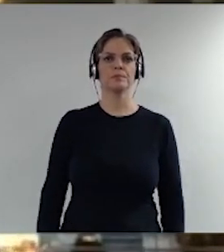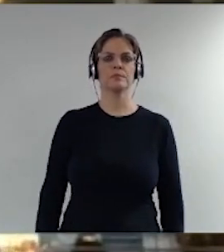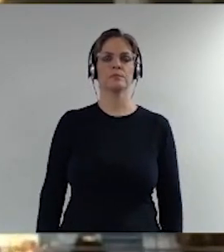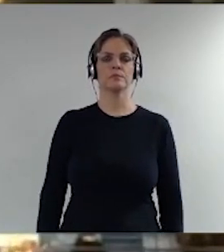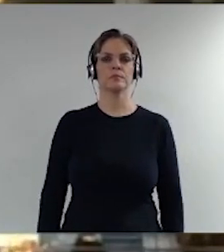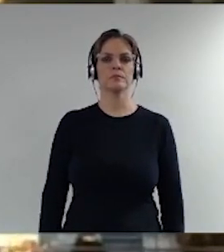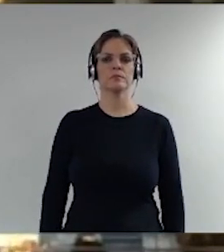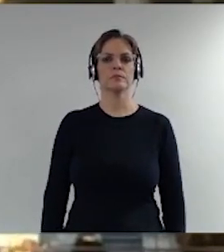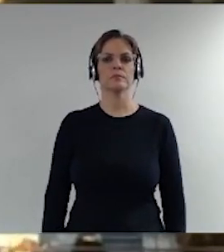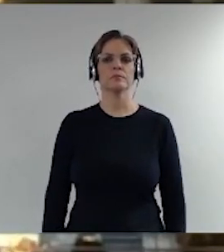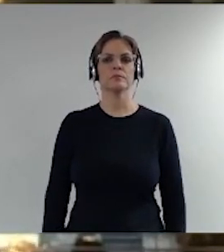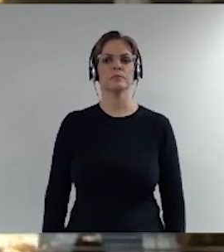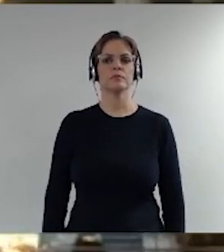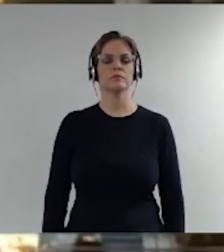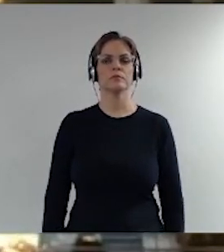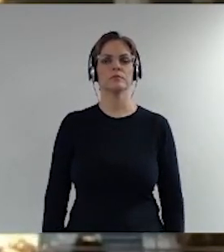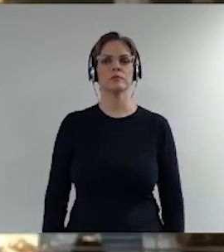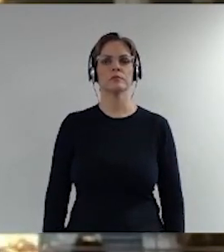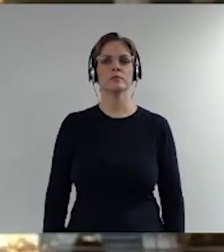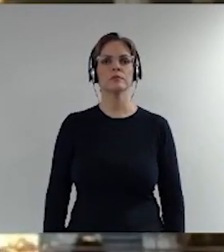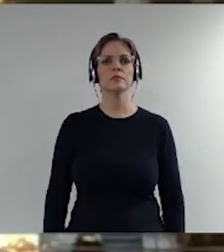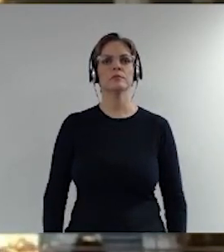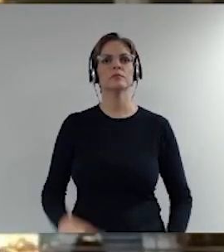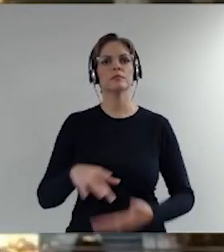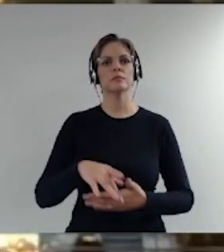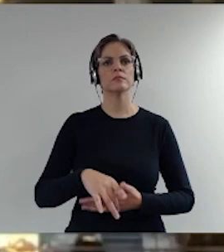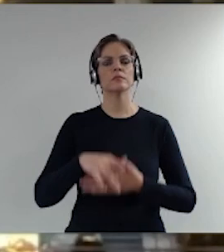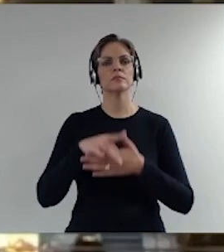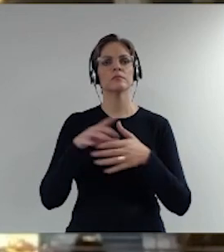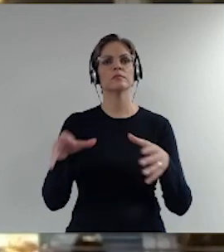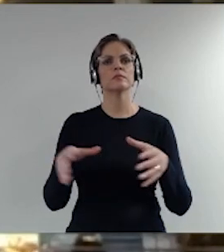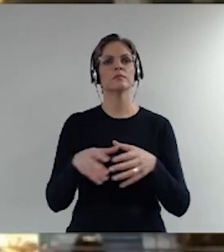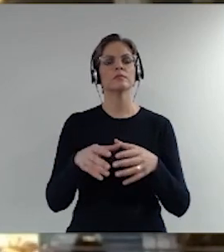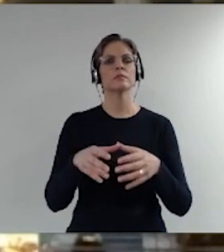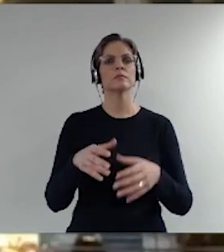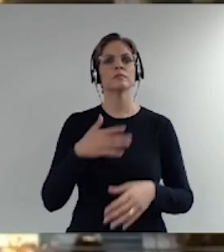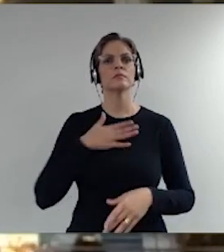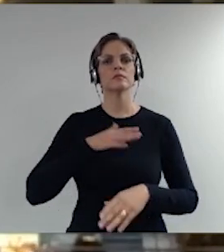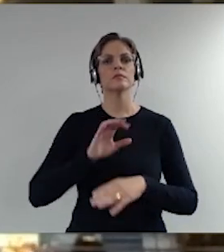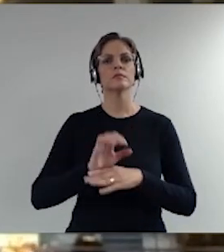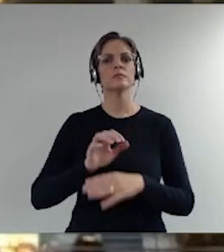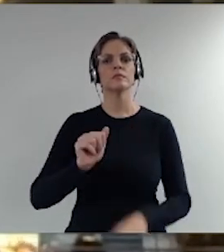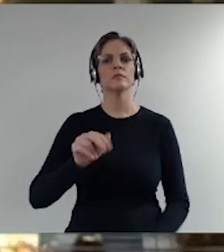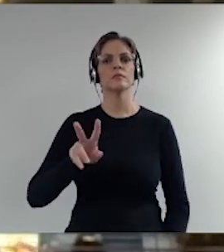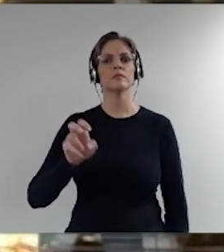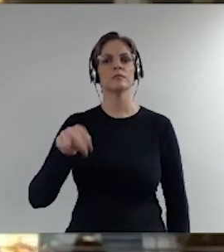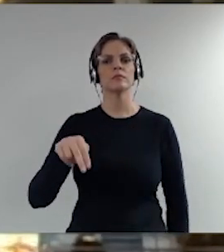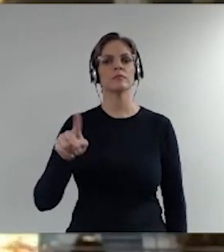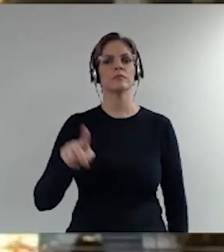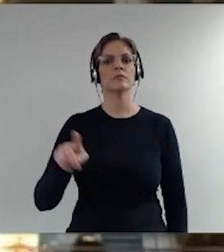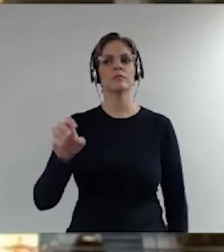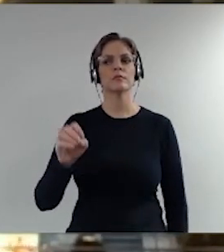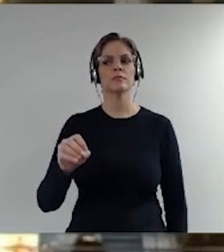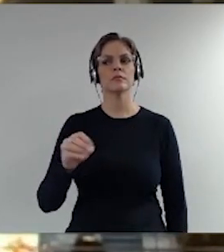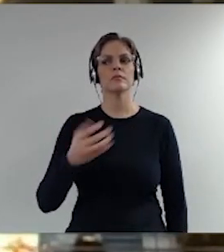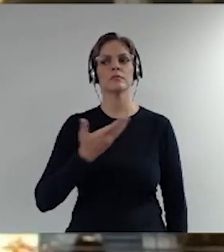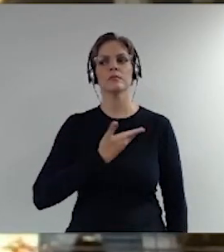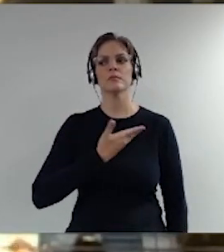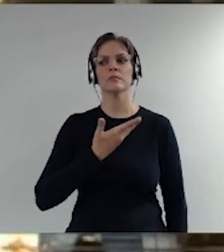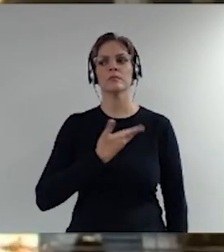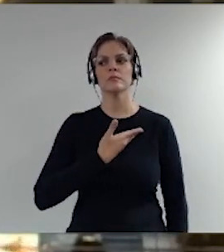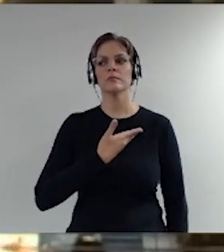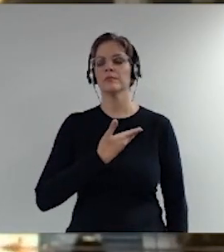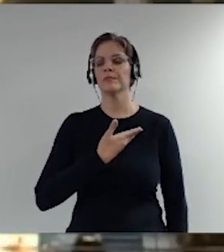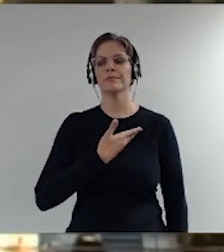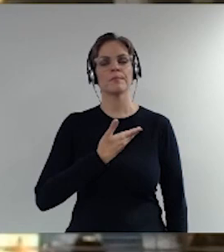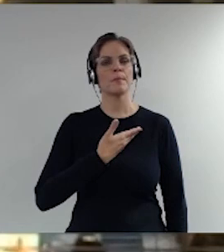líder da Caixa de Assistência de São Paulo, doutor Davanzo, um colega também